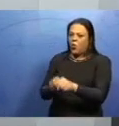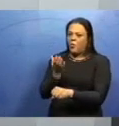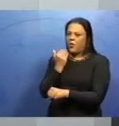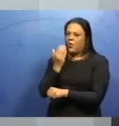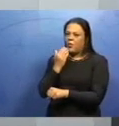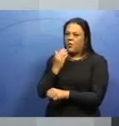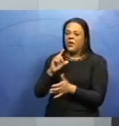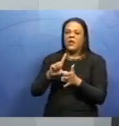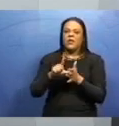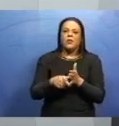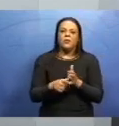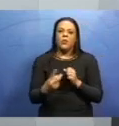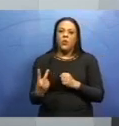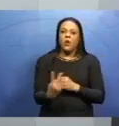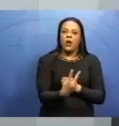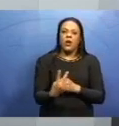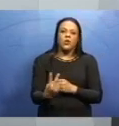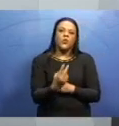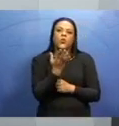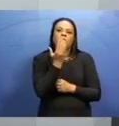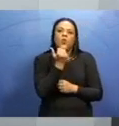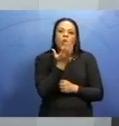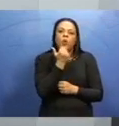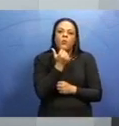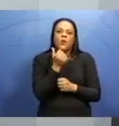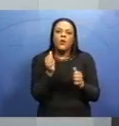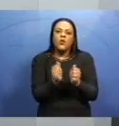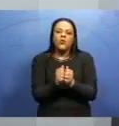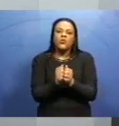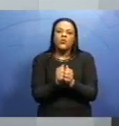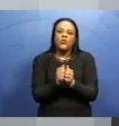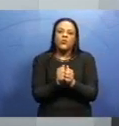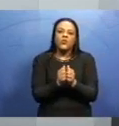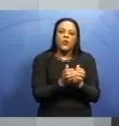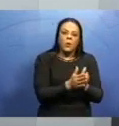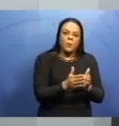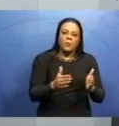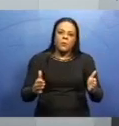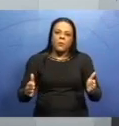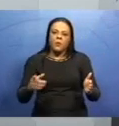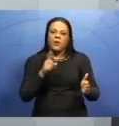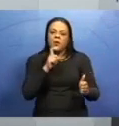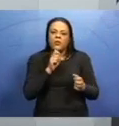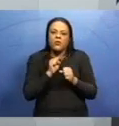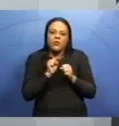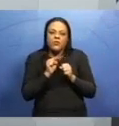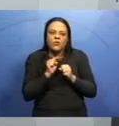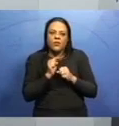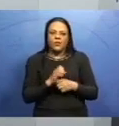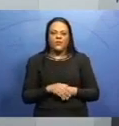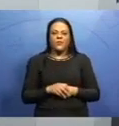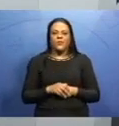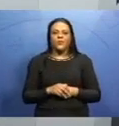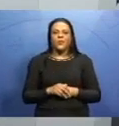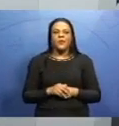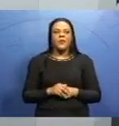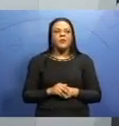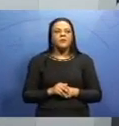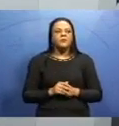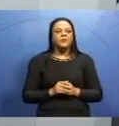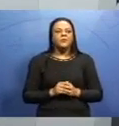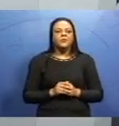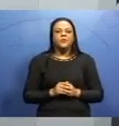durante o inverno. Aí, no caso, as duas trabalharam, né? E as